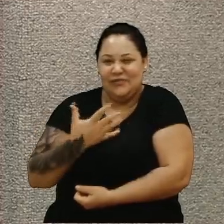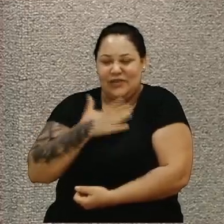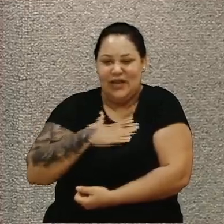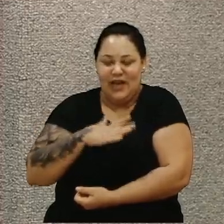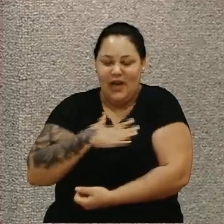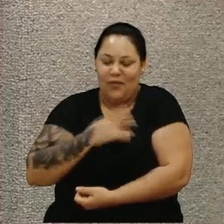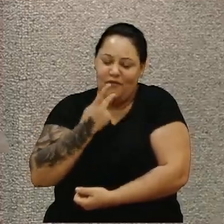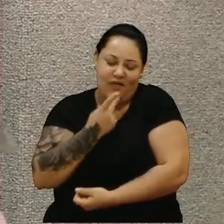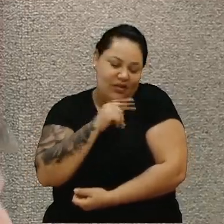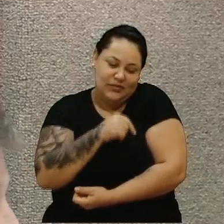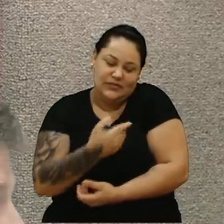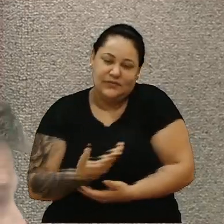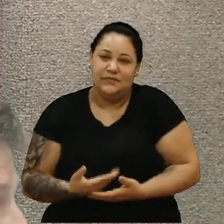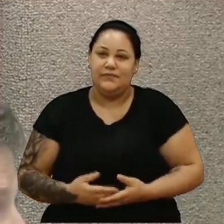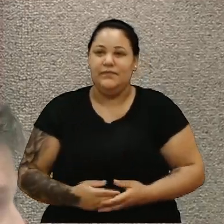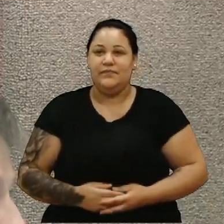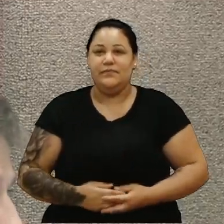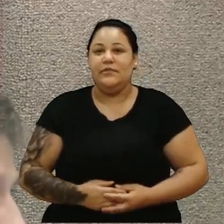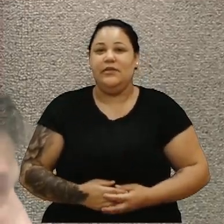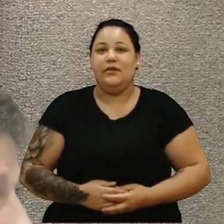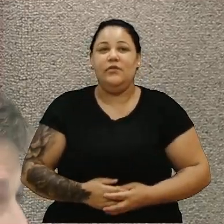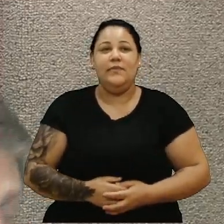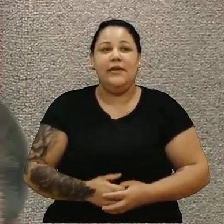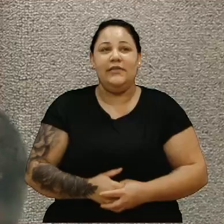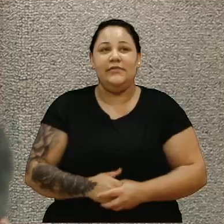digo isso.